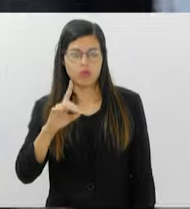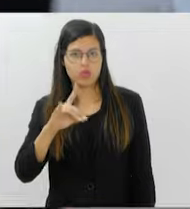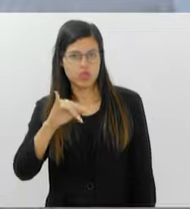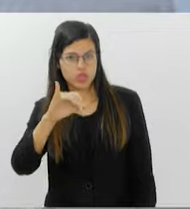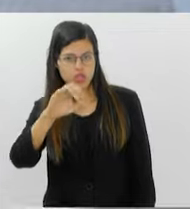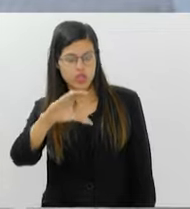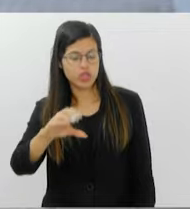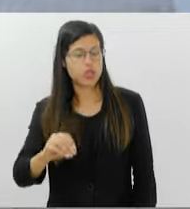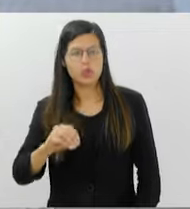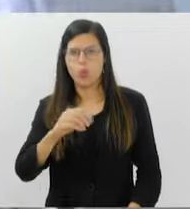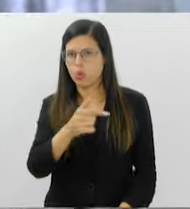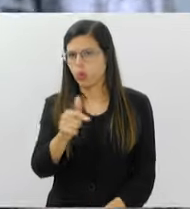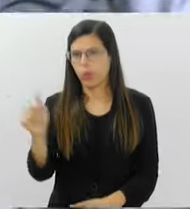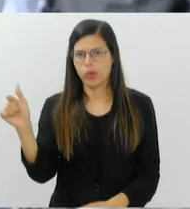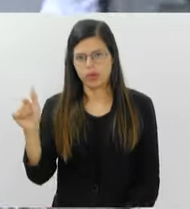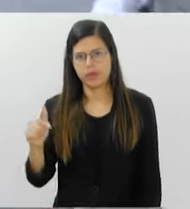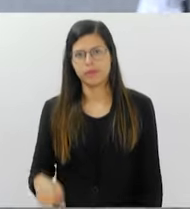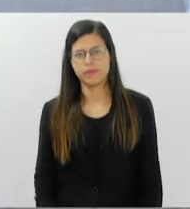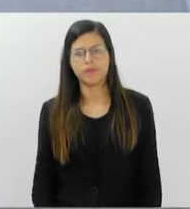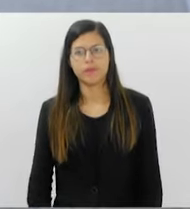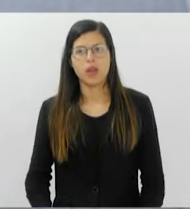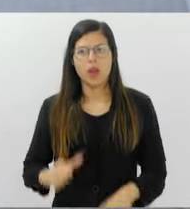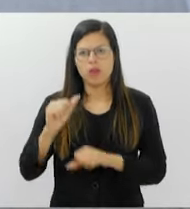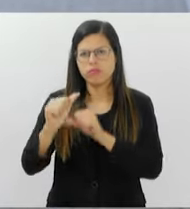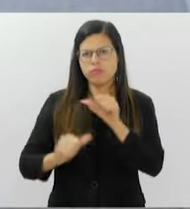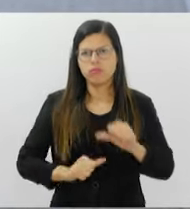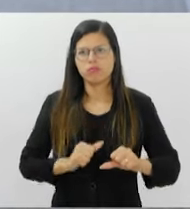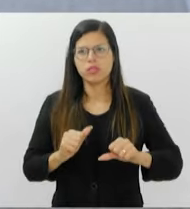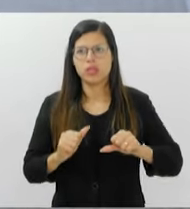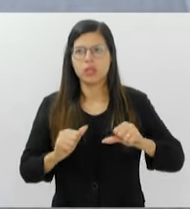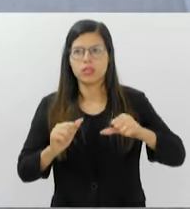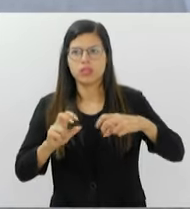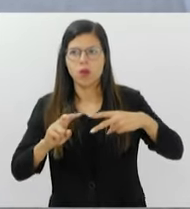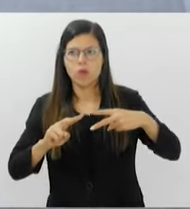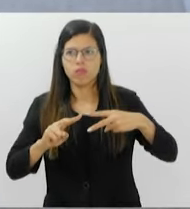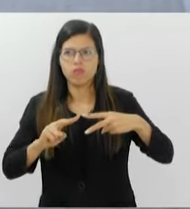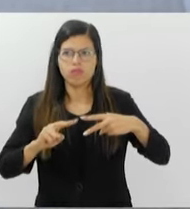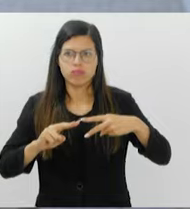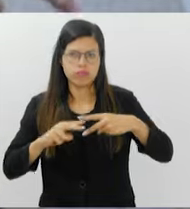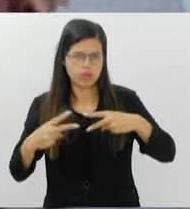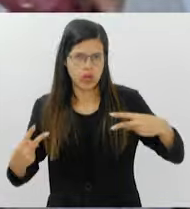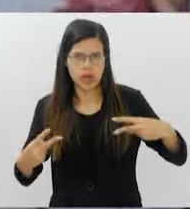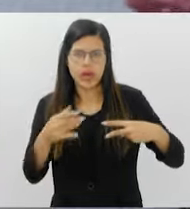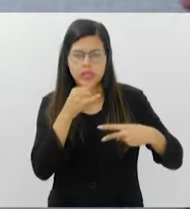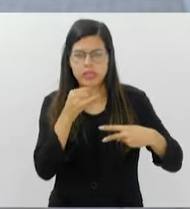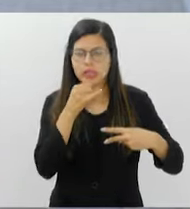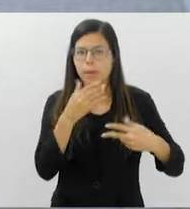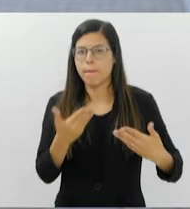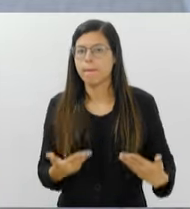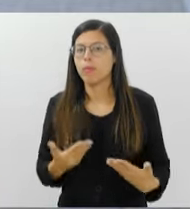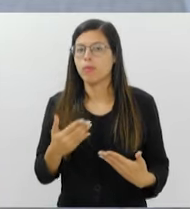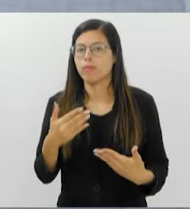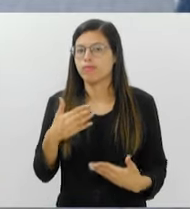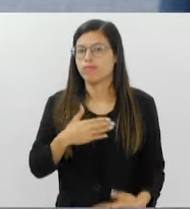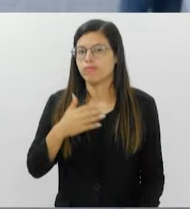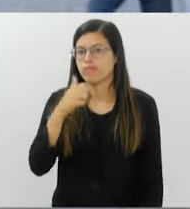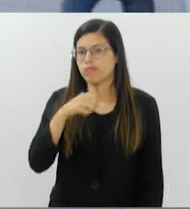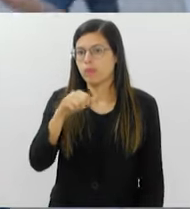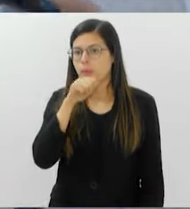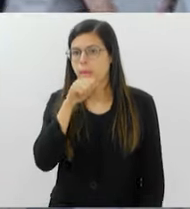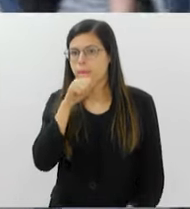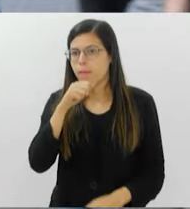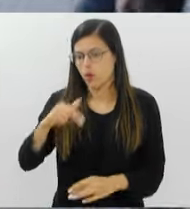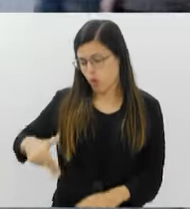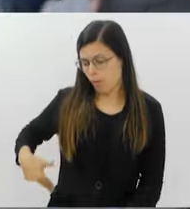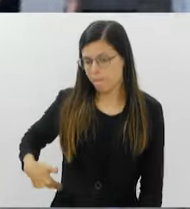principalmente. A questão genética também influencia para ter um problema na coluna? Vou citar o meu exemplo, no caso. Minha mãe operou a coluna 3 vezes, hérnia de